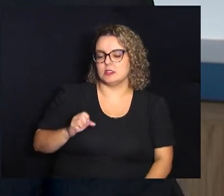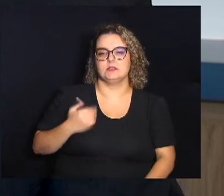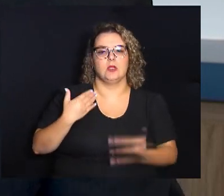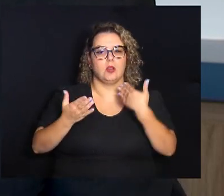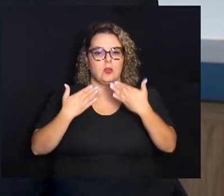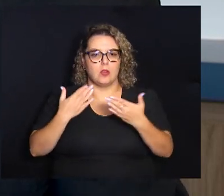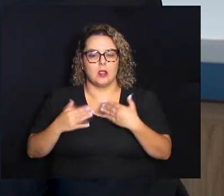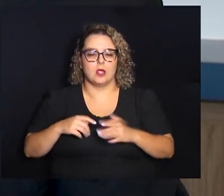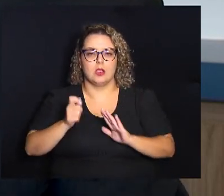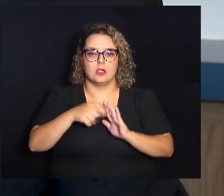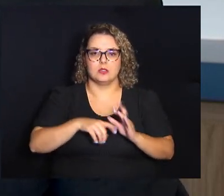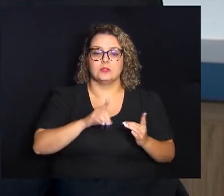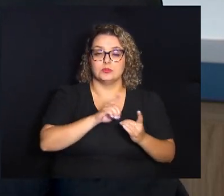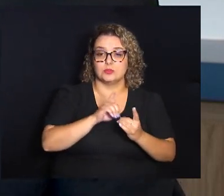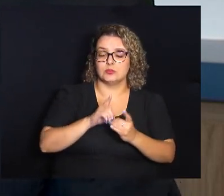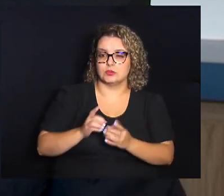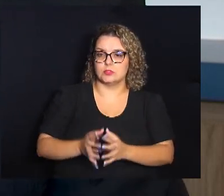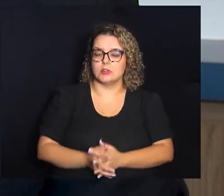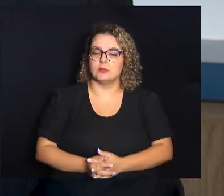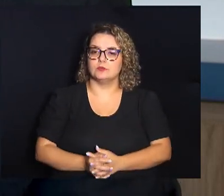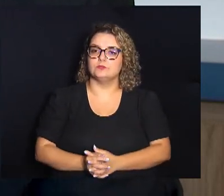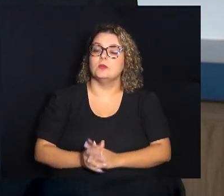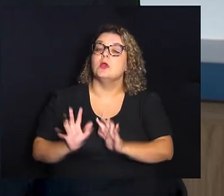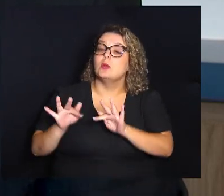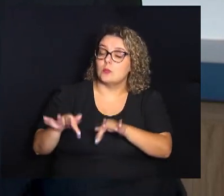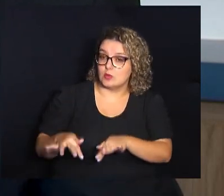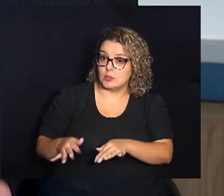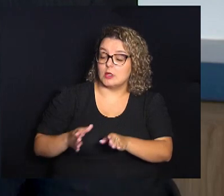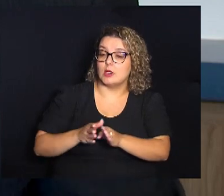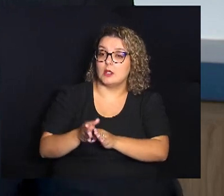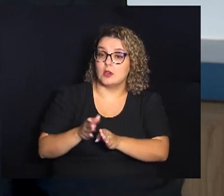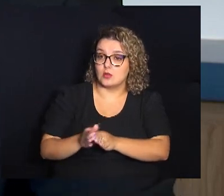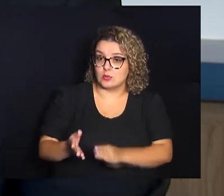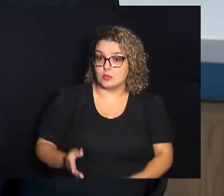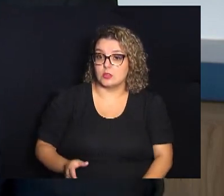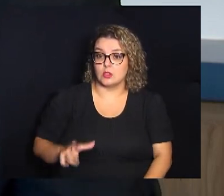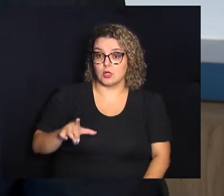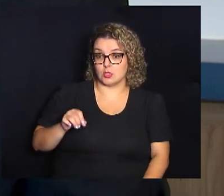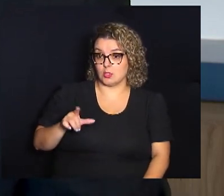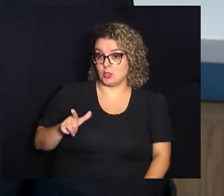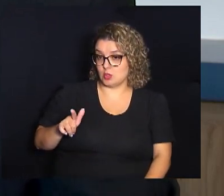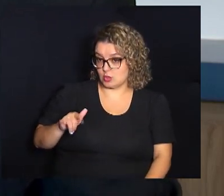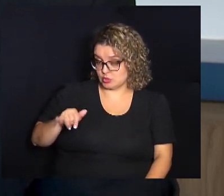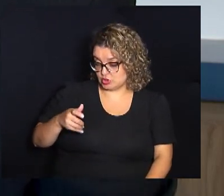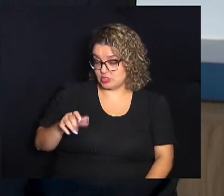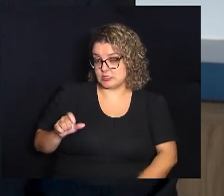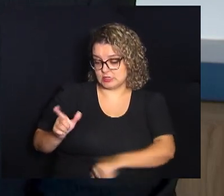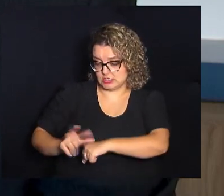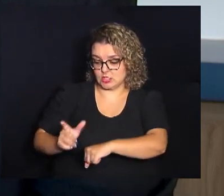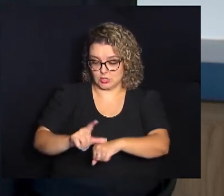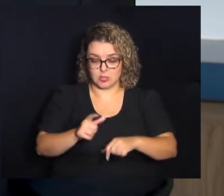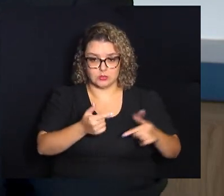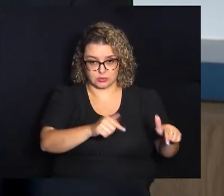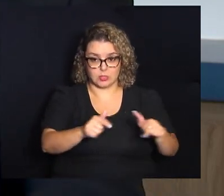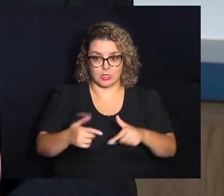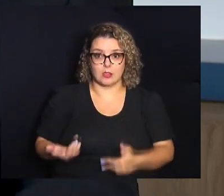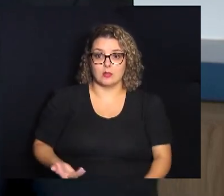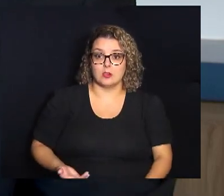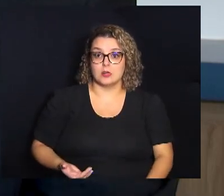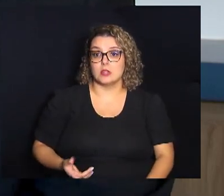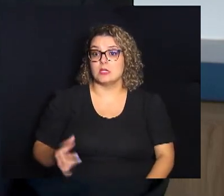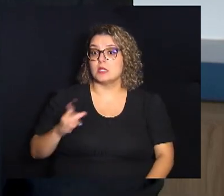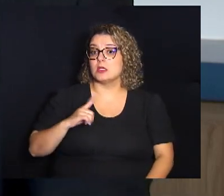de atendimentos e etc. Por fim, recomenda-se que você entre em contato com lojas, estabelecimentos comerciais, que eventualmente você